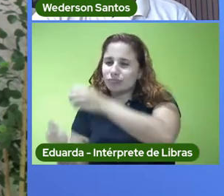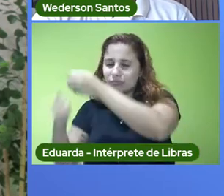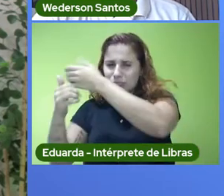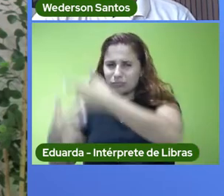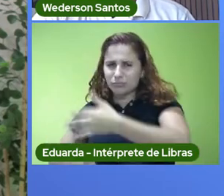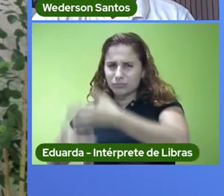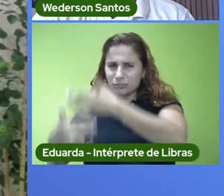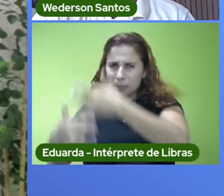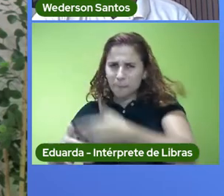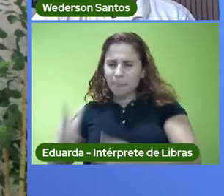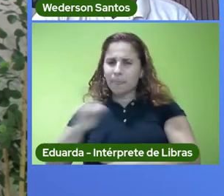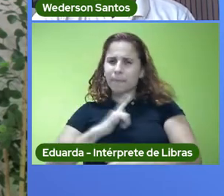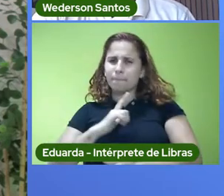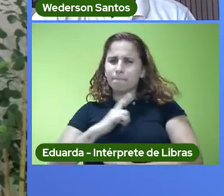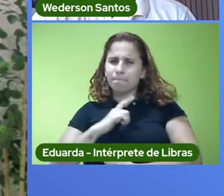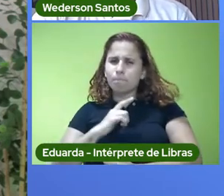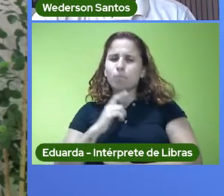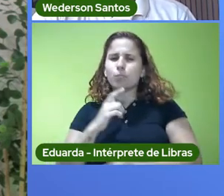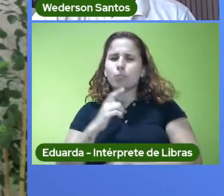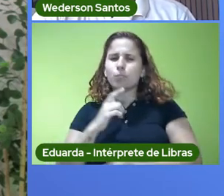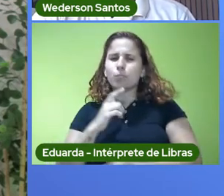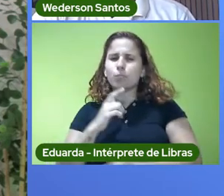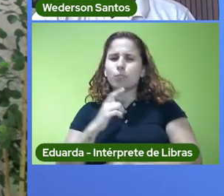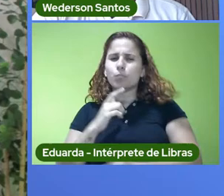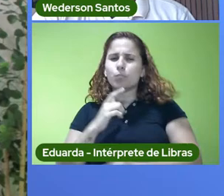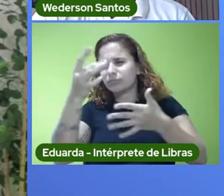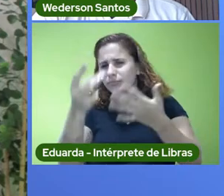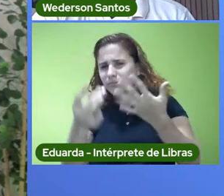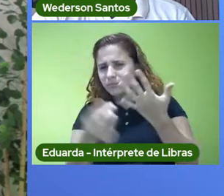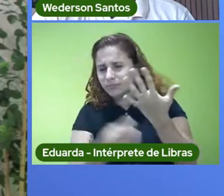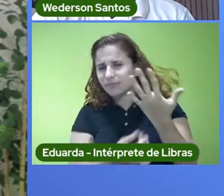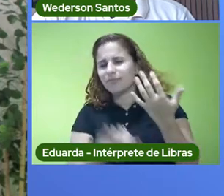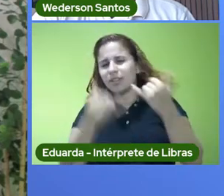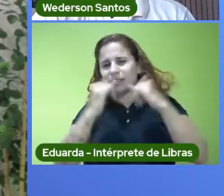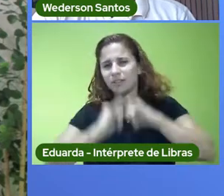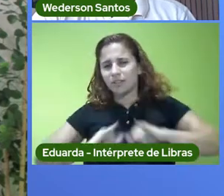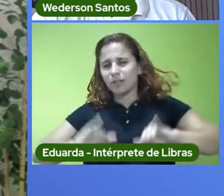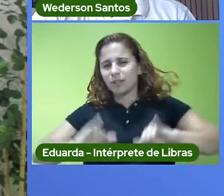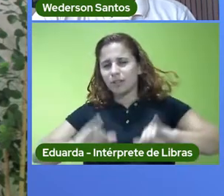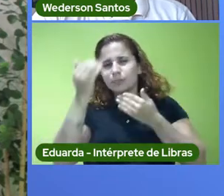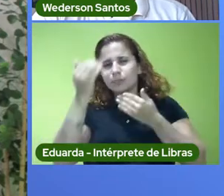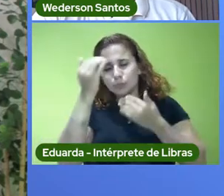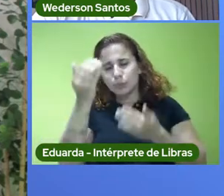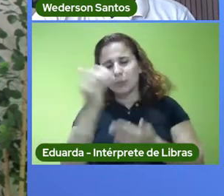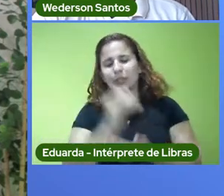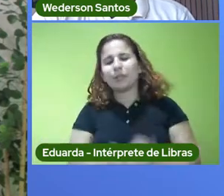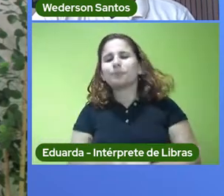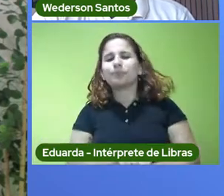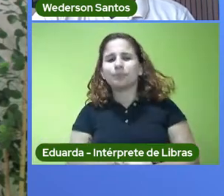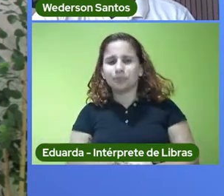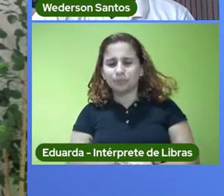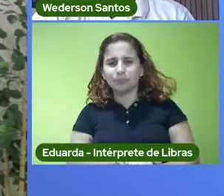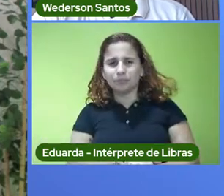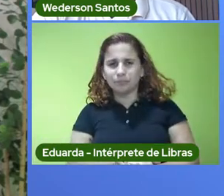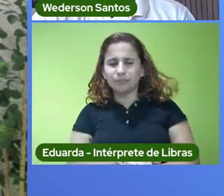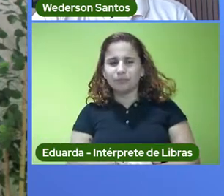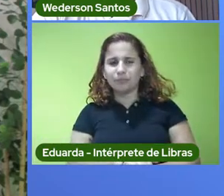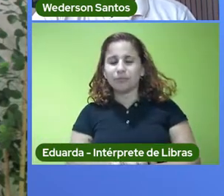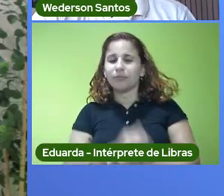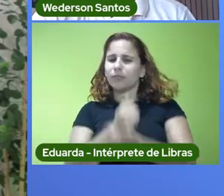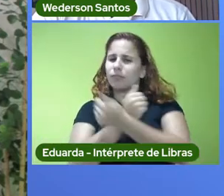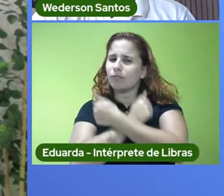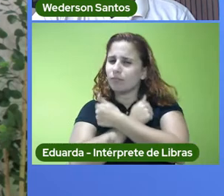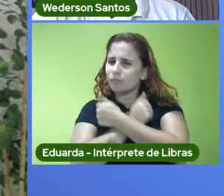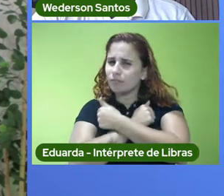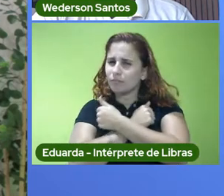as observações aqui deixadas, né? E contribuições muito, muito relevantes para a gente. Saudar aqui também, por final, a nossa